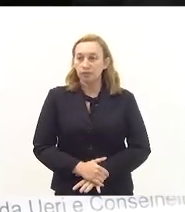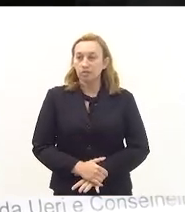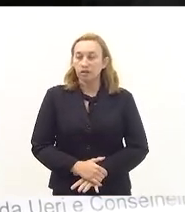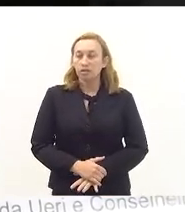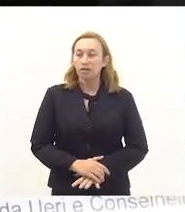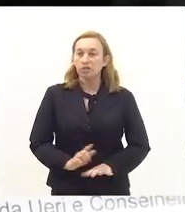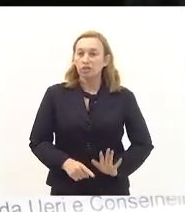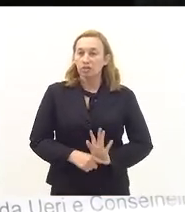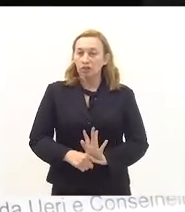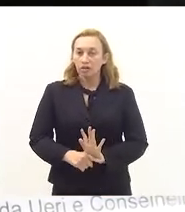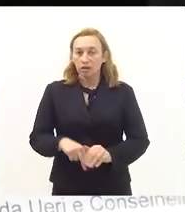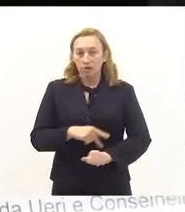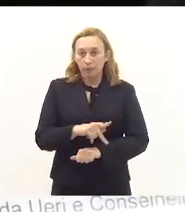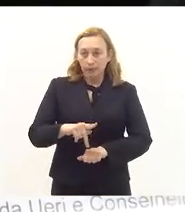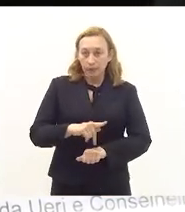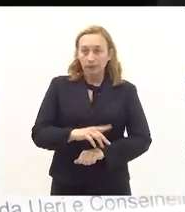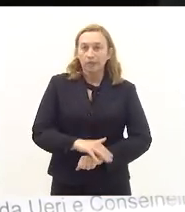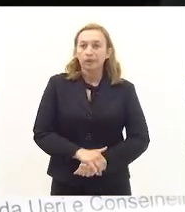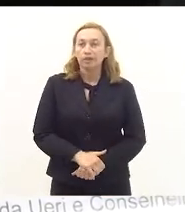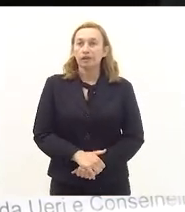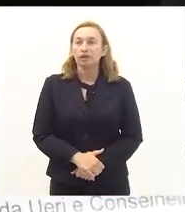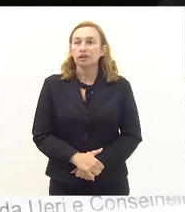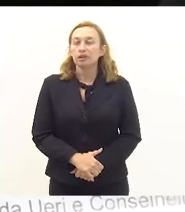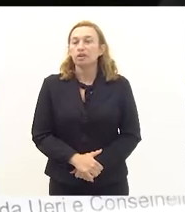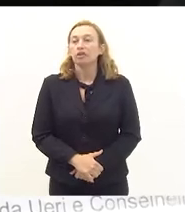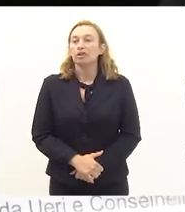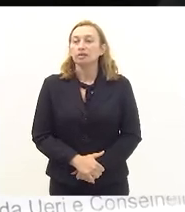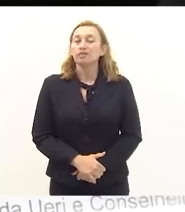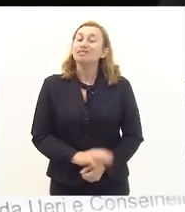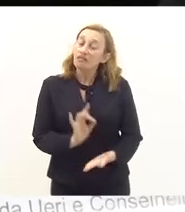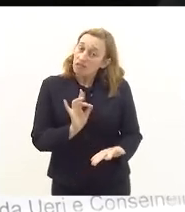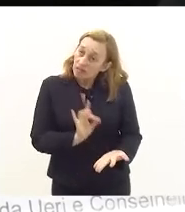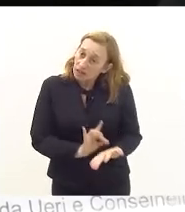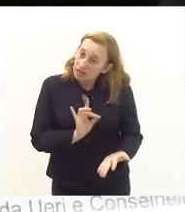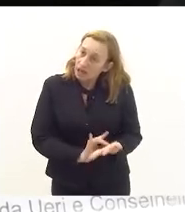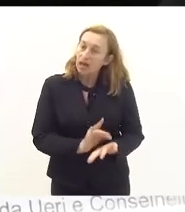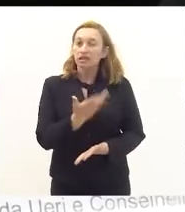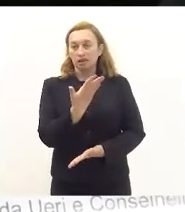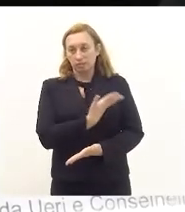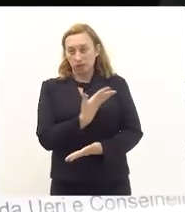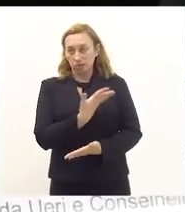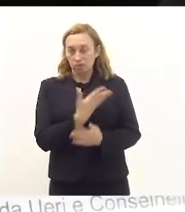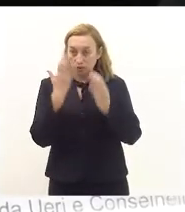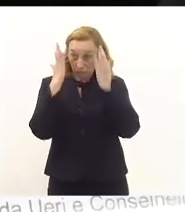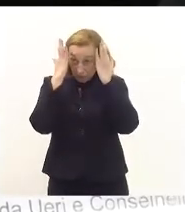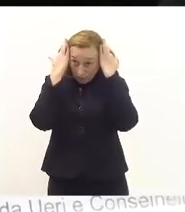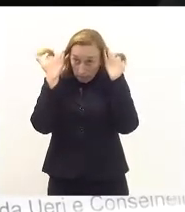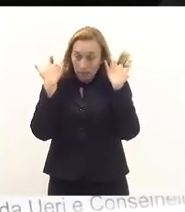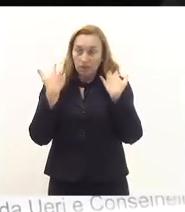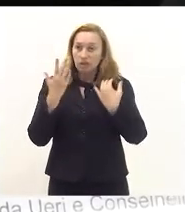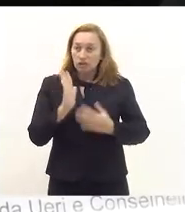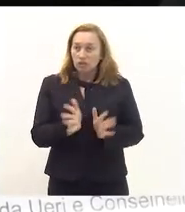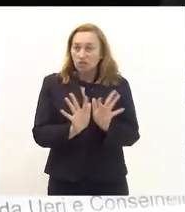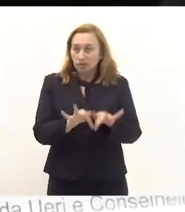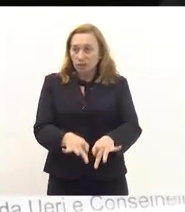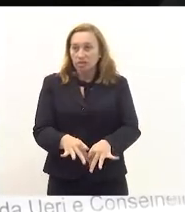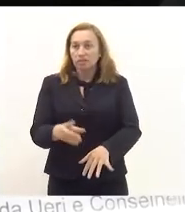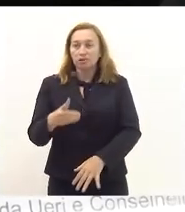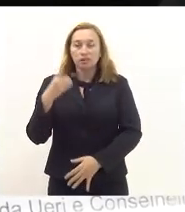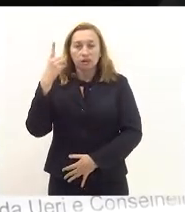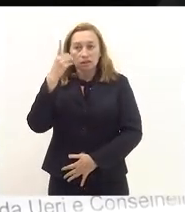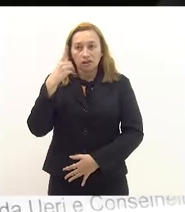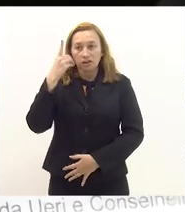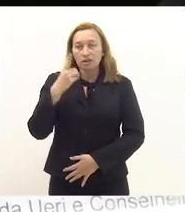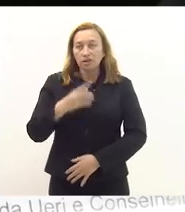país. Fecho aspas. Na verdade, meus amigos, já estou concluindo, deputada, tá, se me